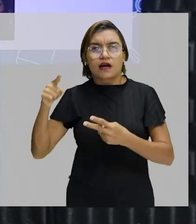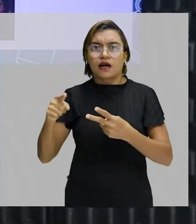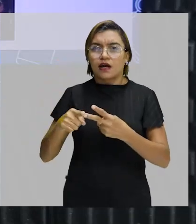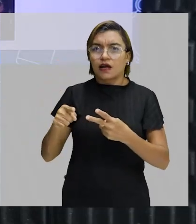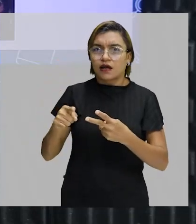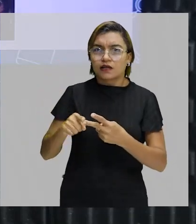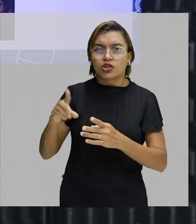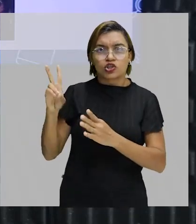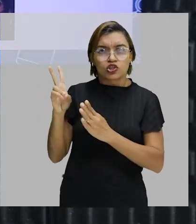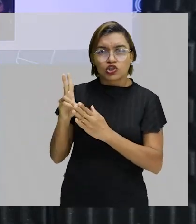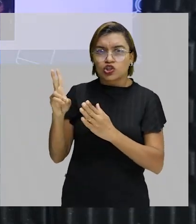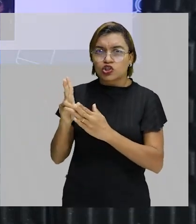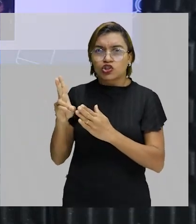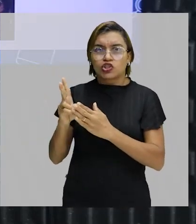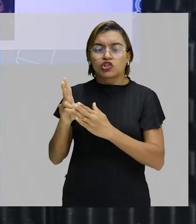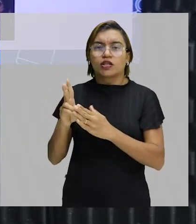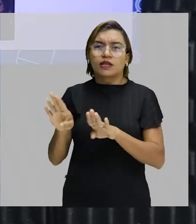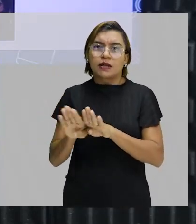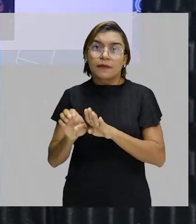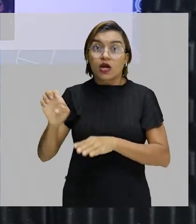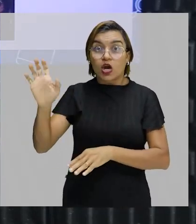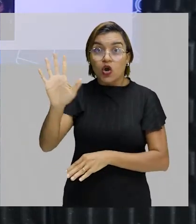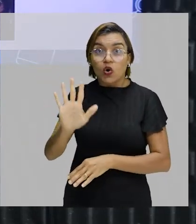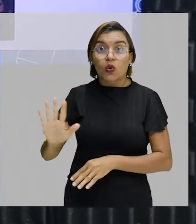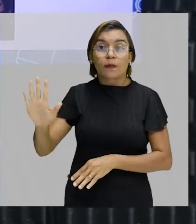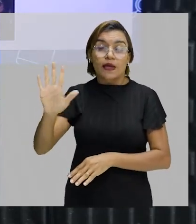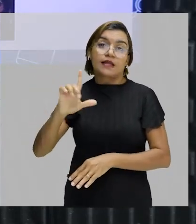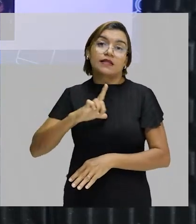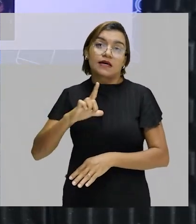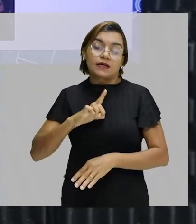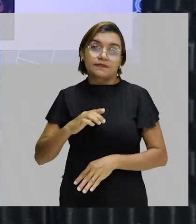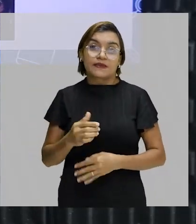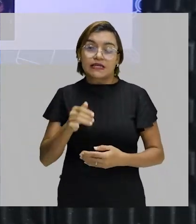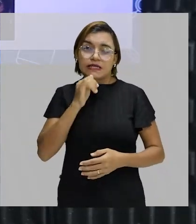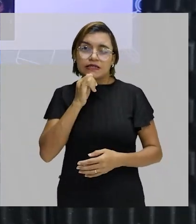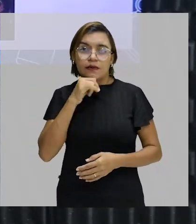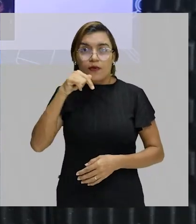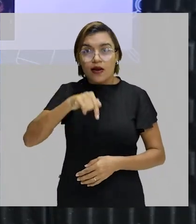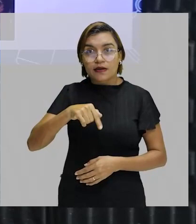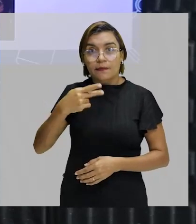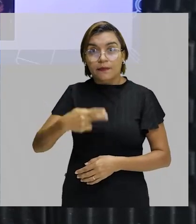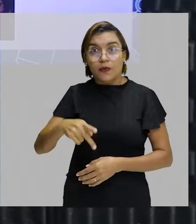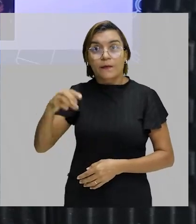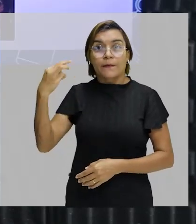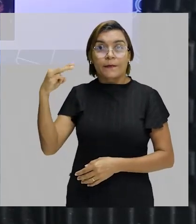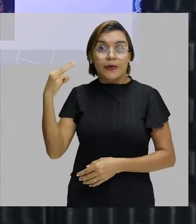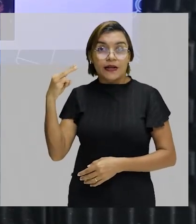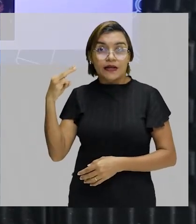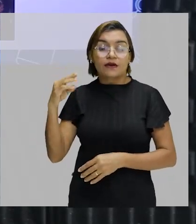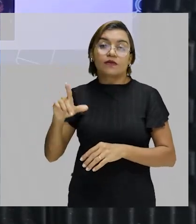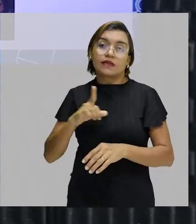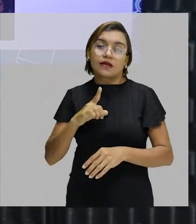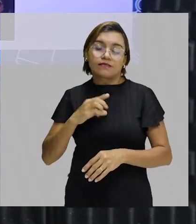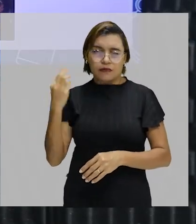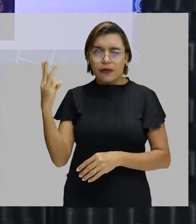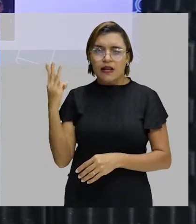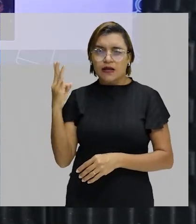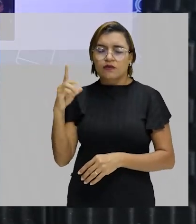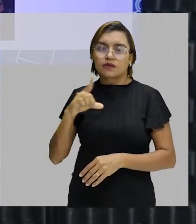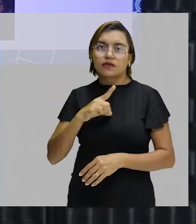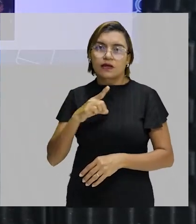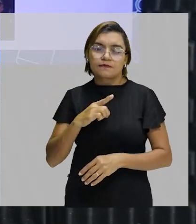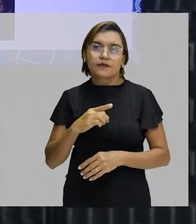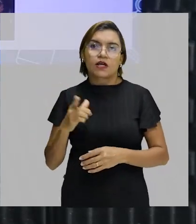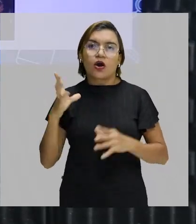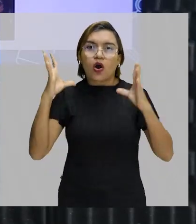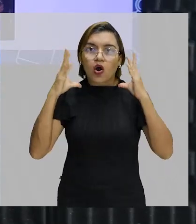com raízes europeias. Aqui no nosso Maranhão, nós fomos colonizados, nós fomos explorados aqui por holandeses,